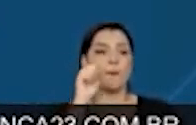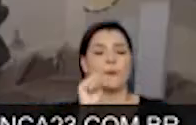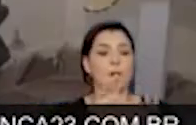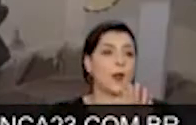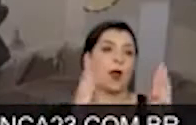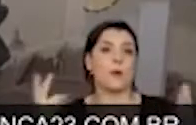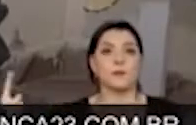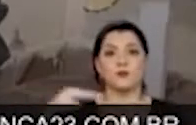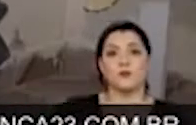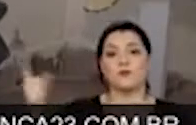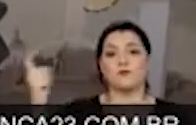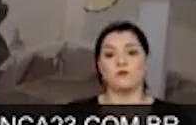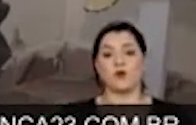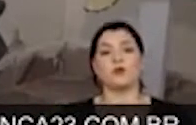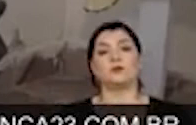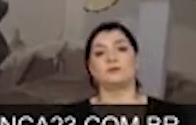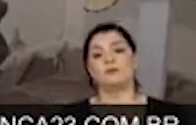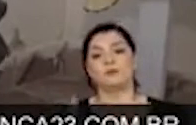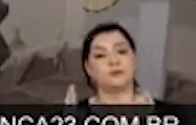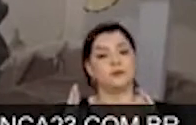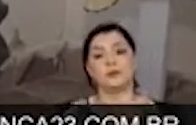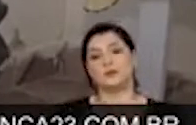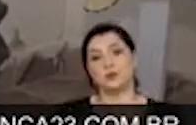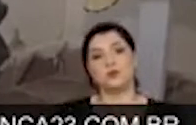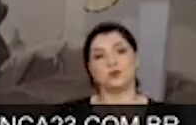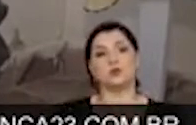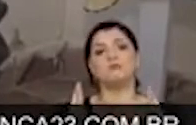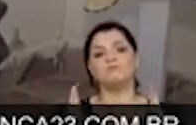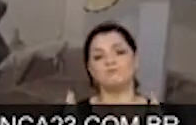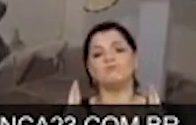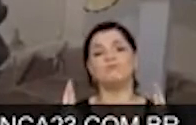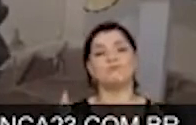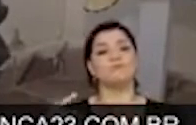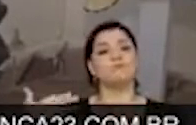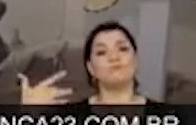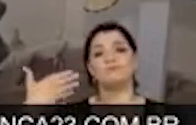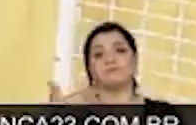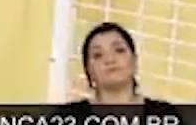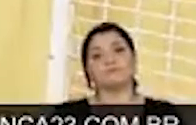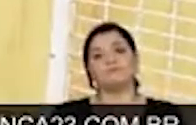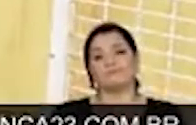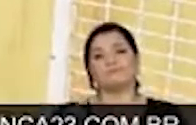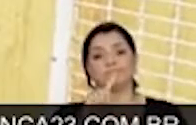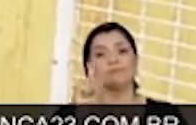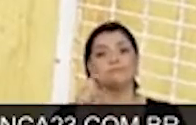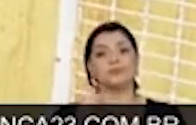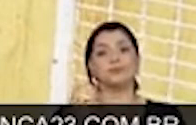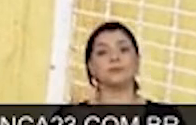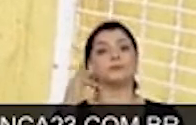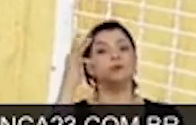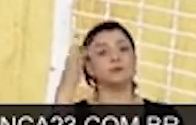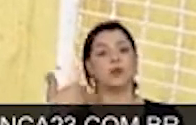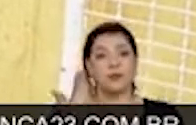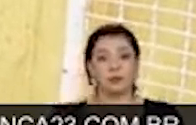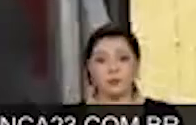chegando. Mas essa esperança eu tenho. Até quando, eu não sei. Mas até a minha morte